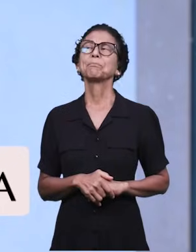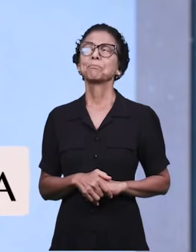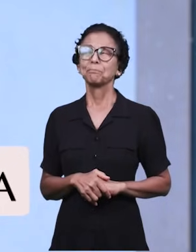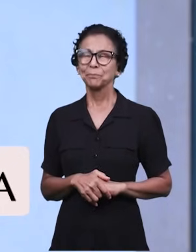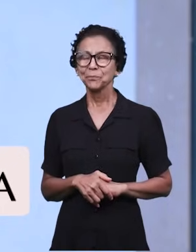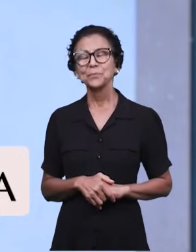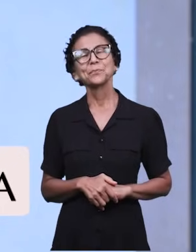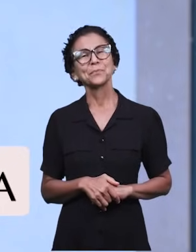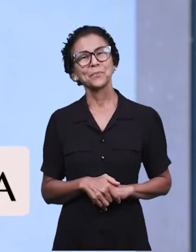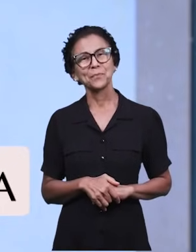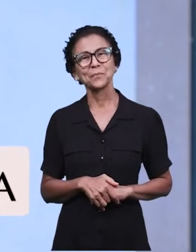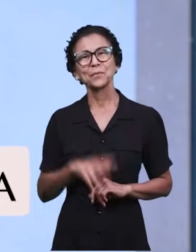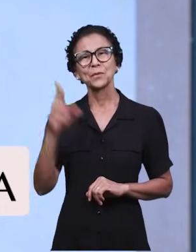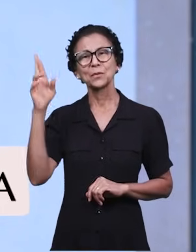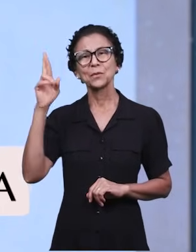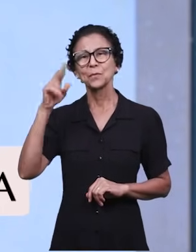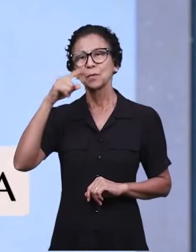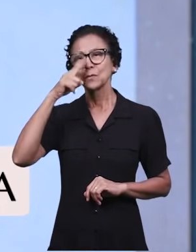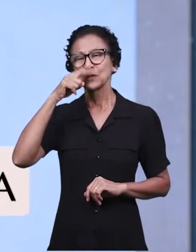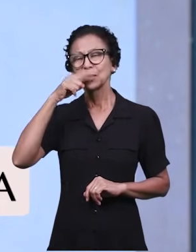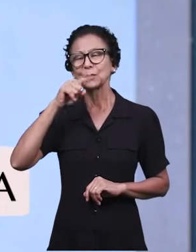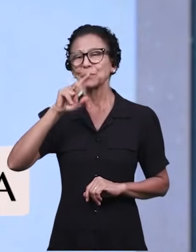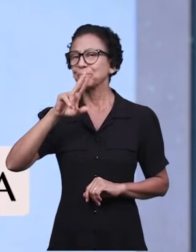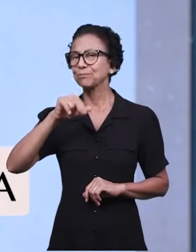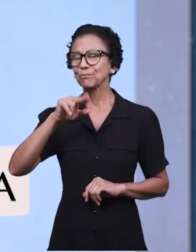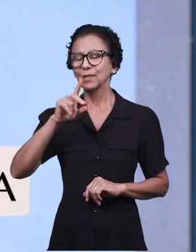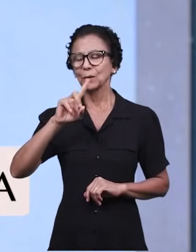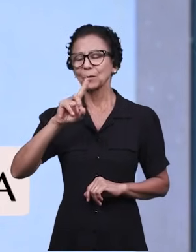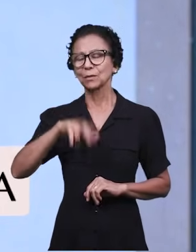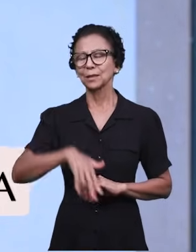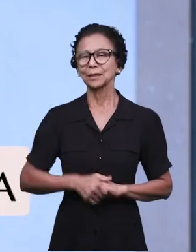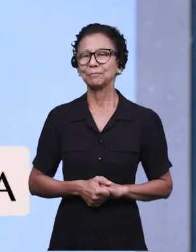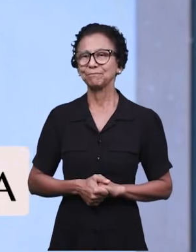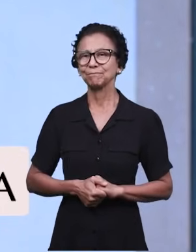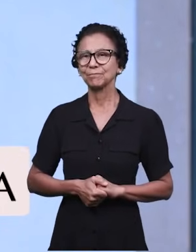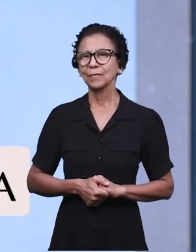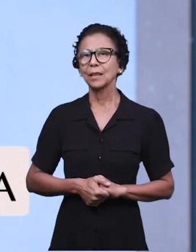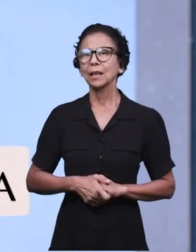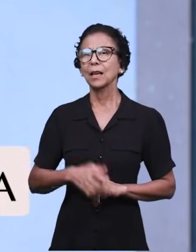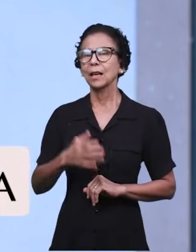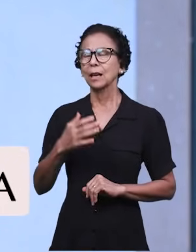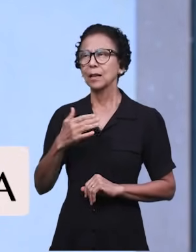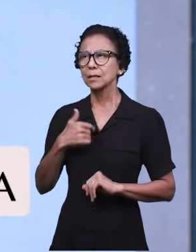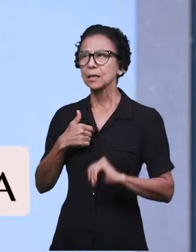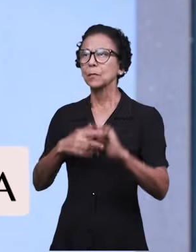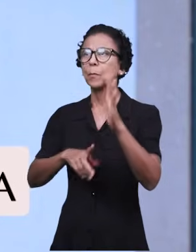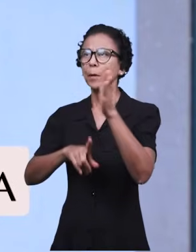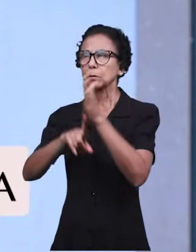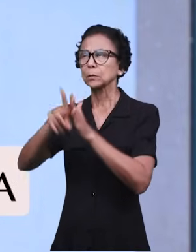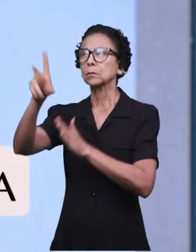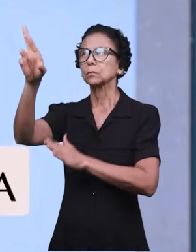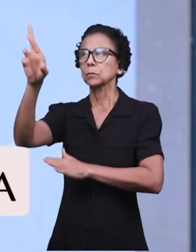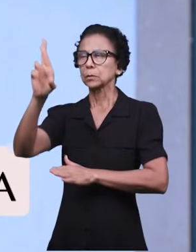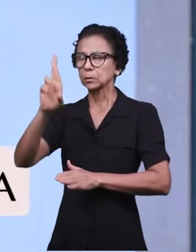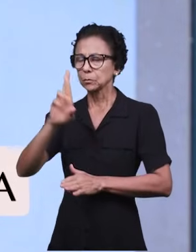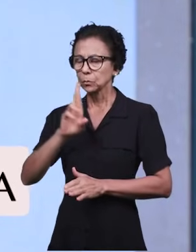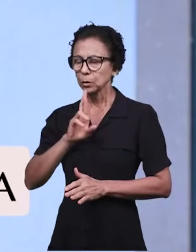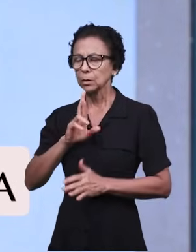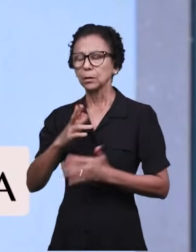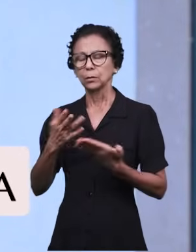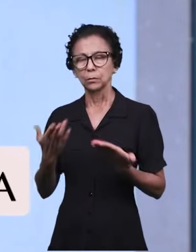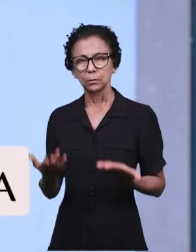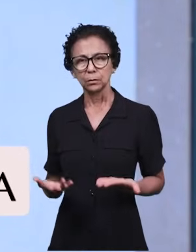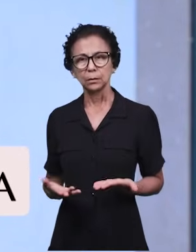sempre atendeu às minhas consultas, e os nossos